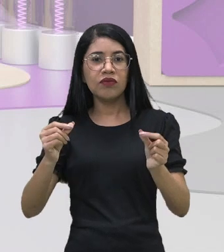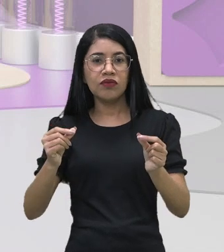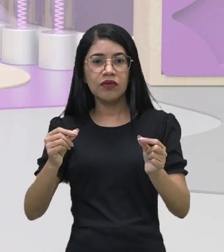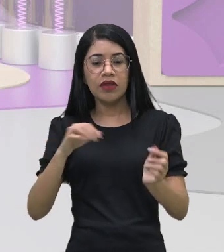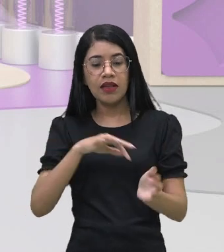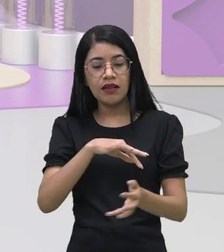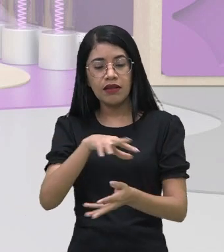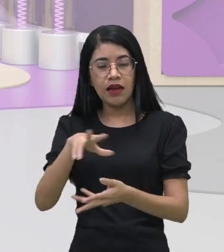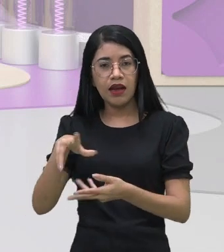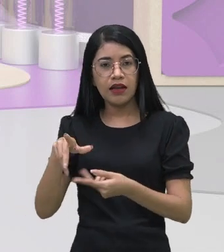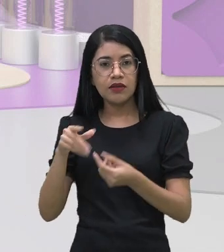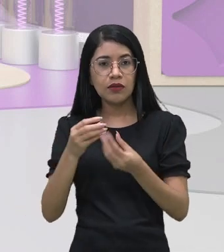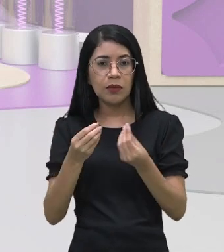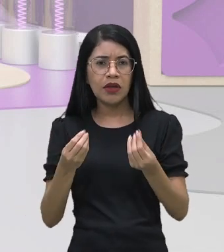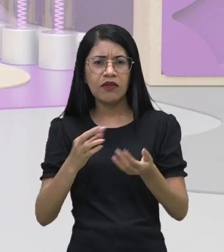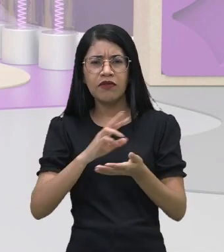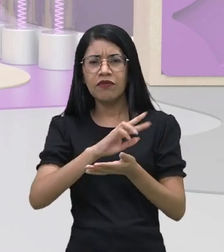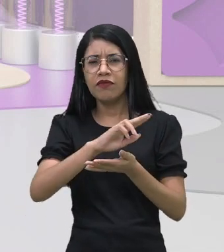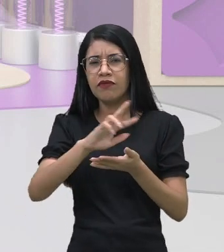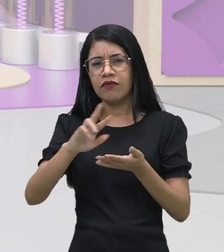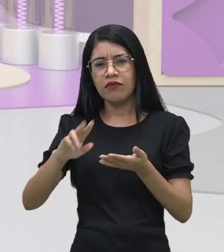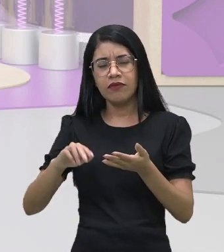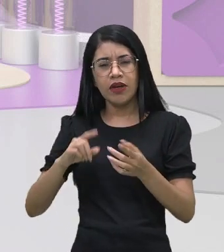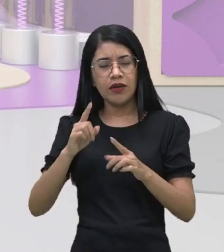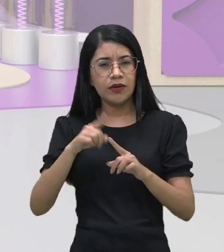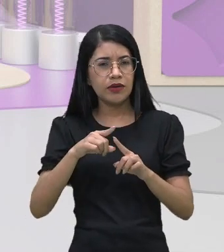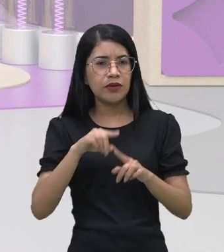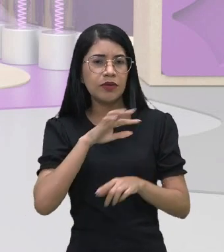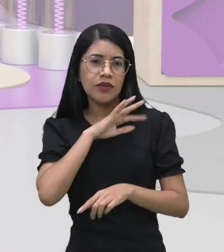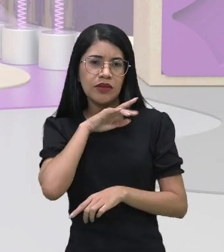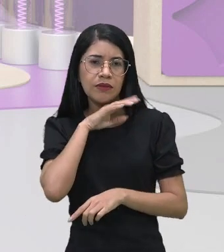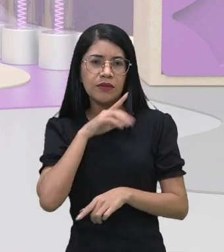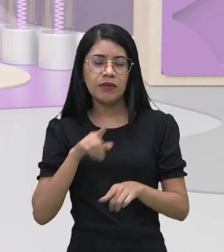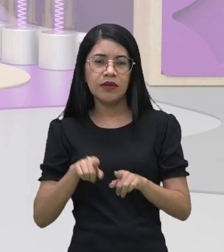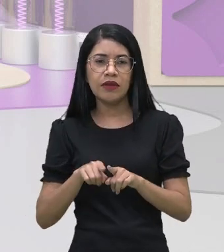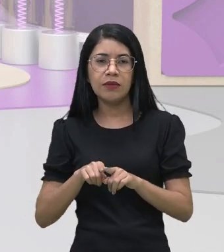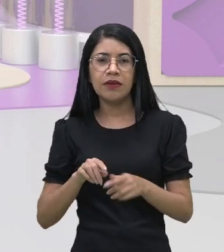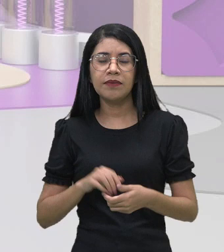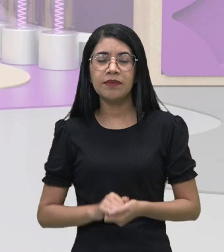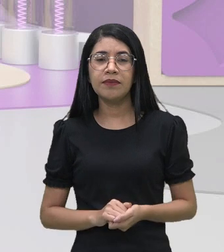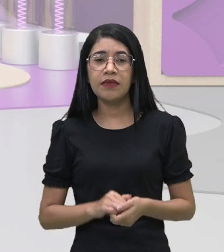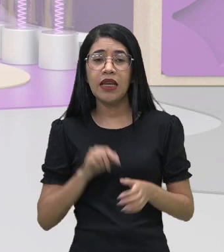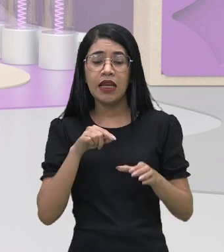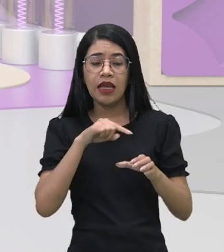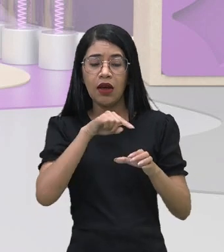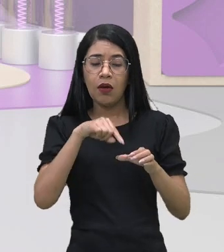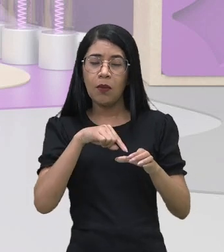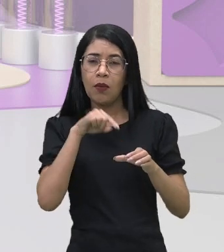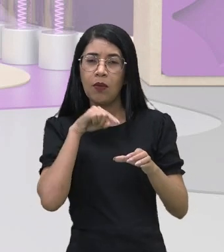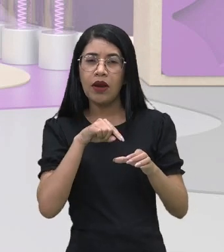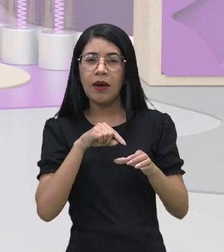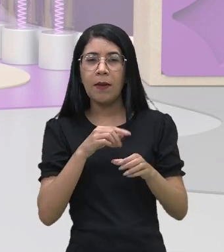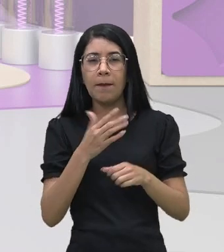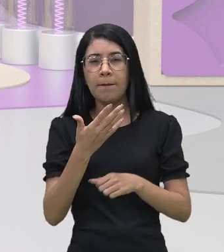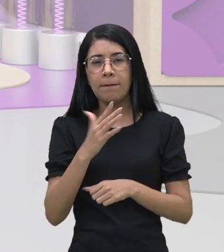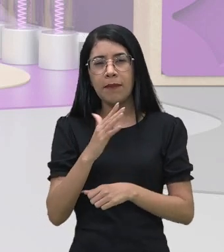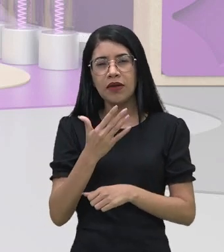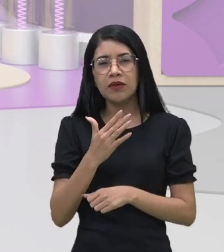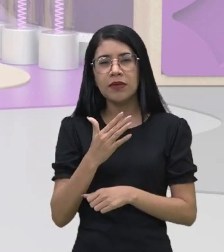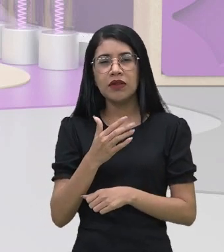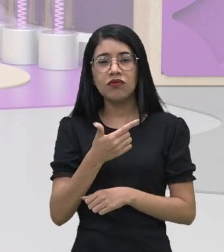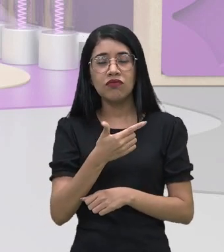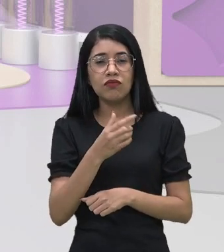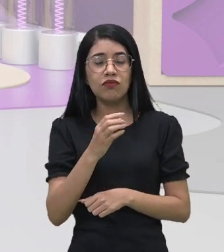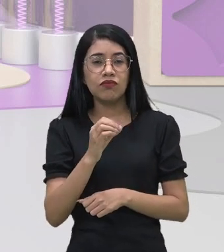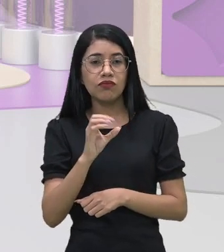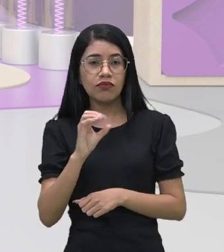tá, entre outras espécies. A cratera de Chicxulub tem aproximadamente 200, e aí nós temos